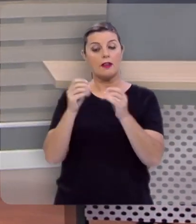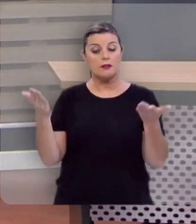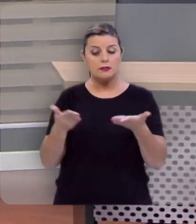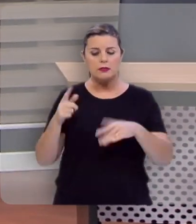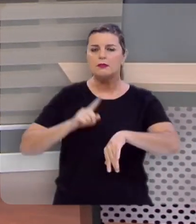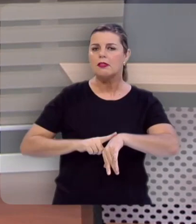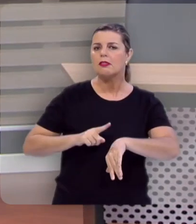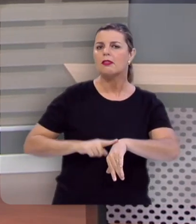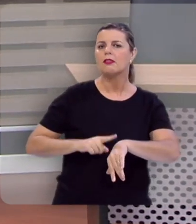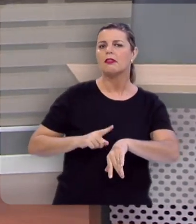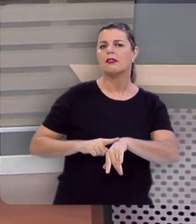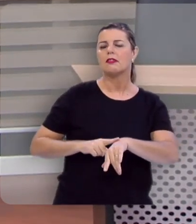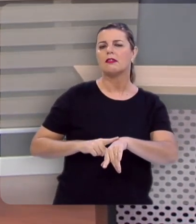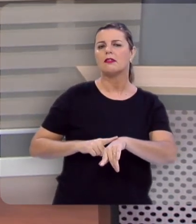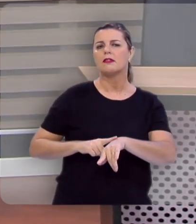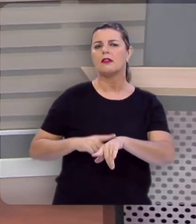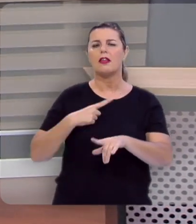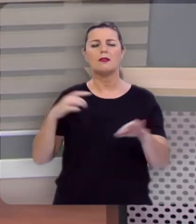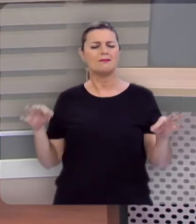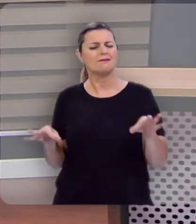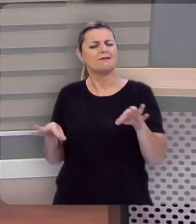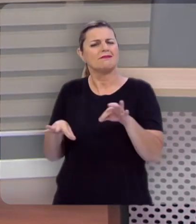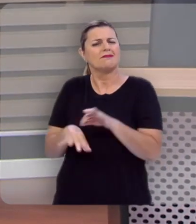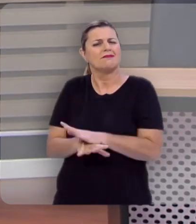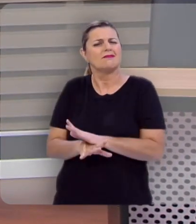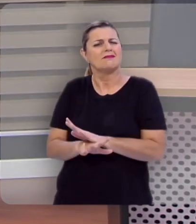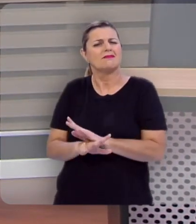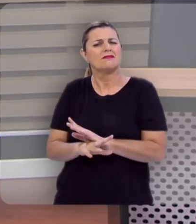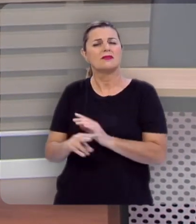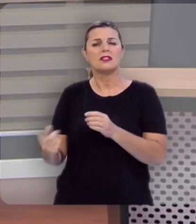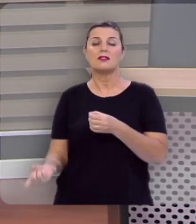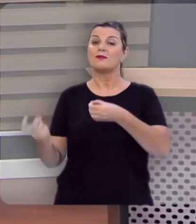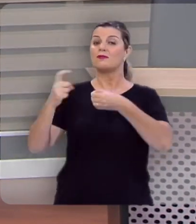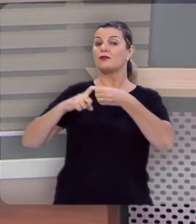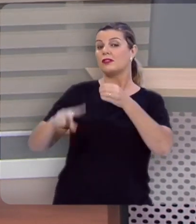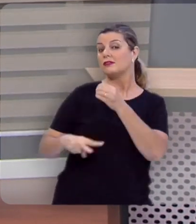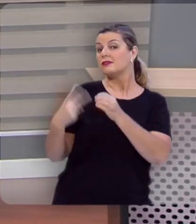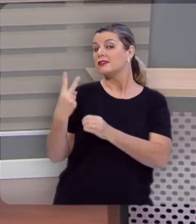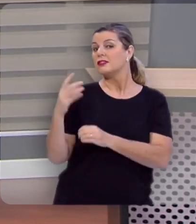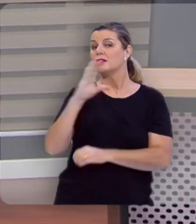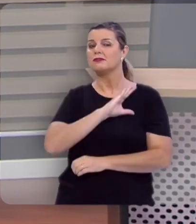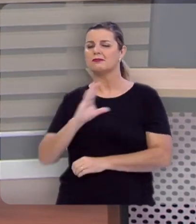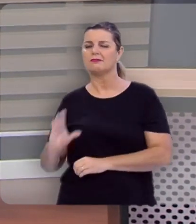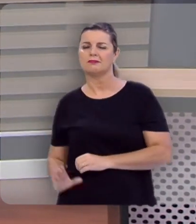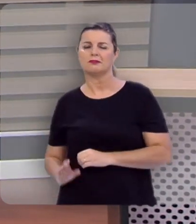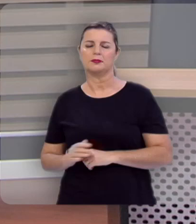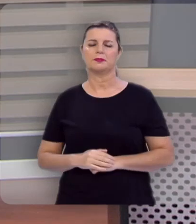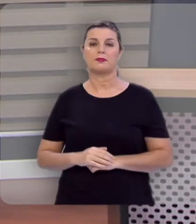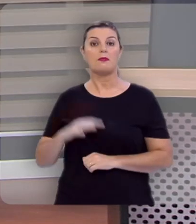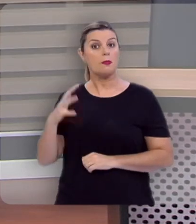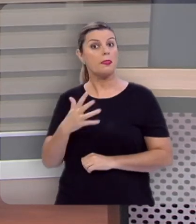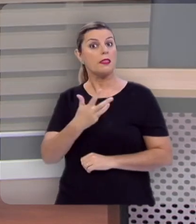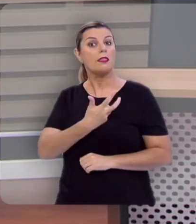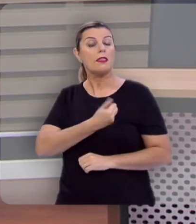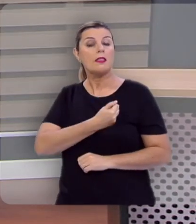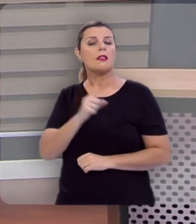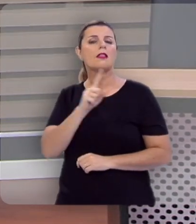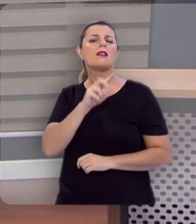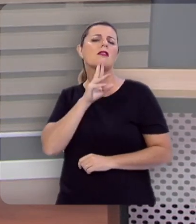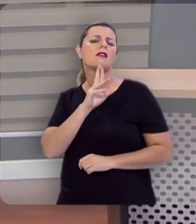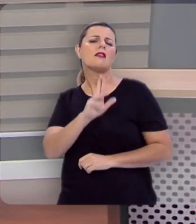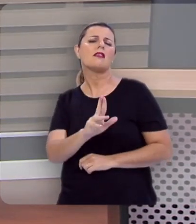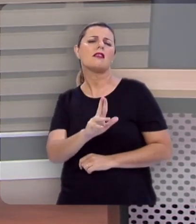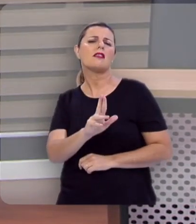no tempo e Deus a consumará na segunda vinda de Cristo. A salvação não